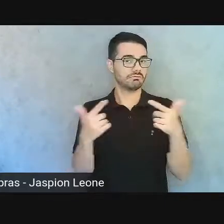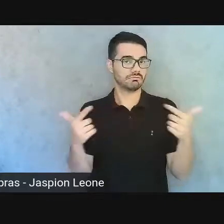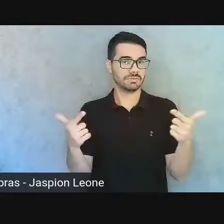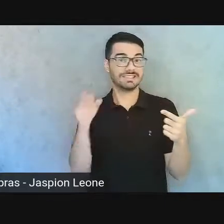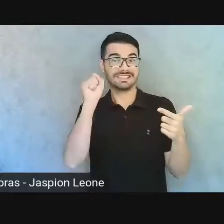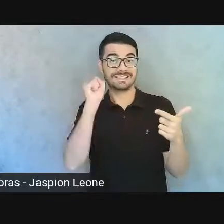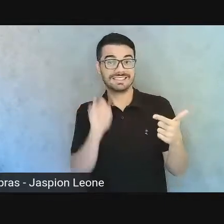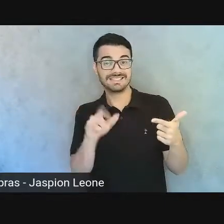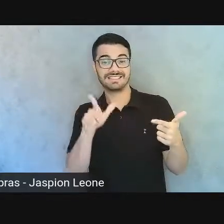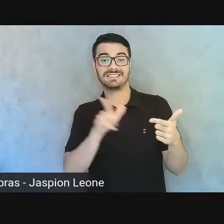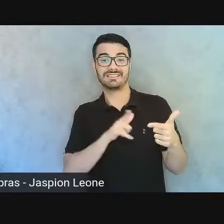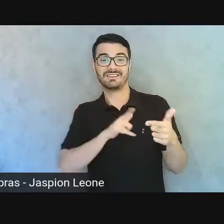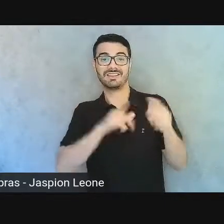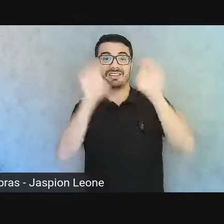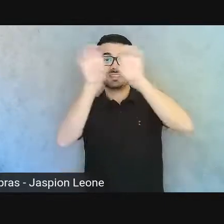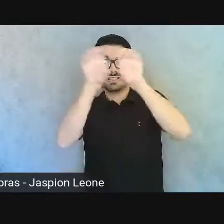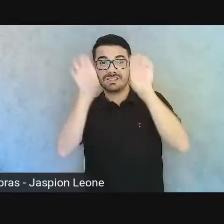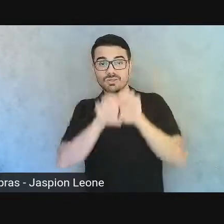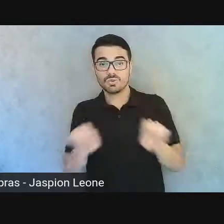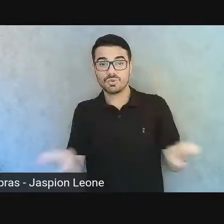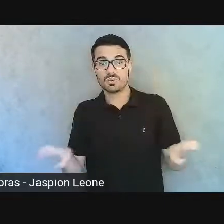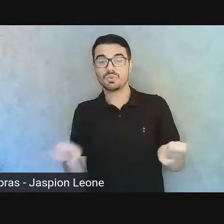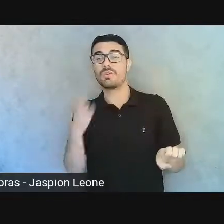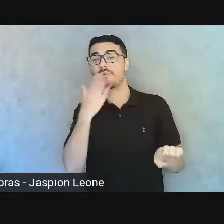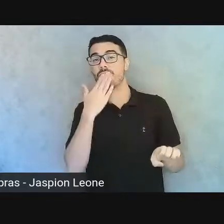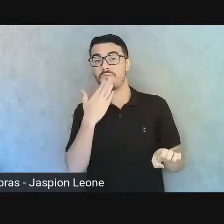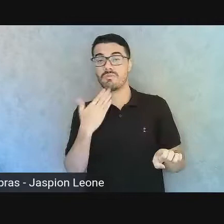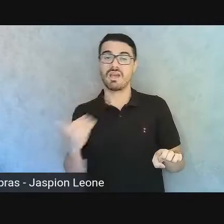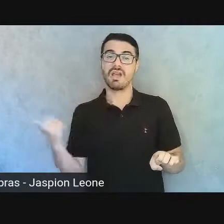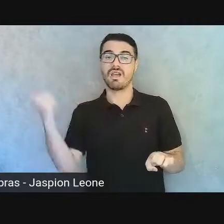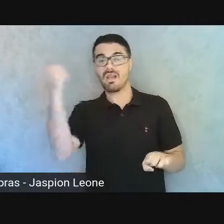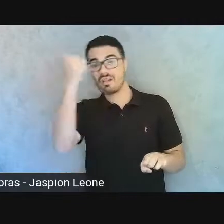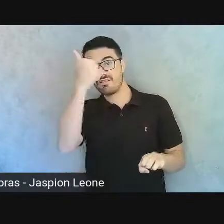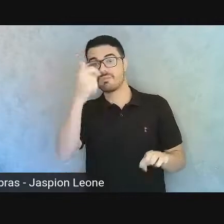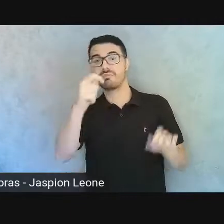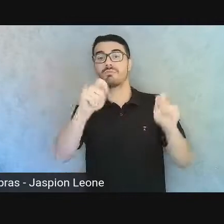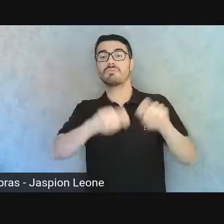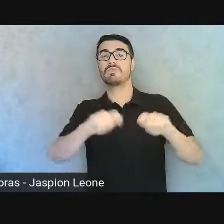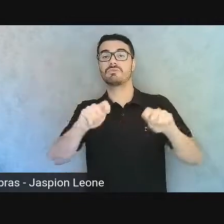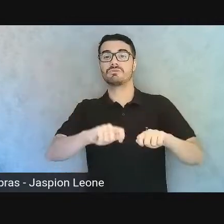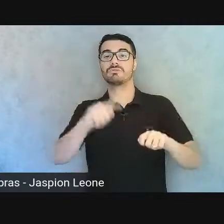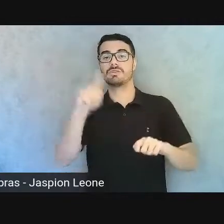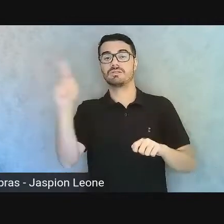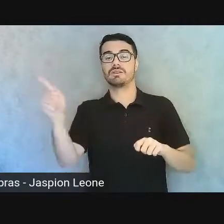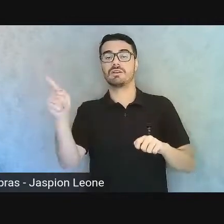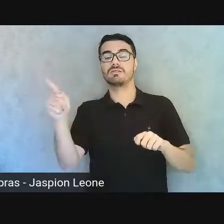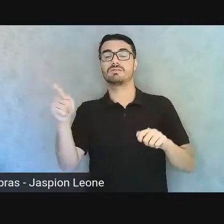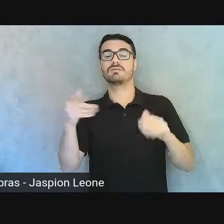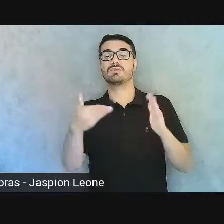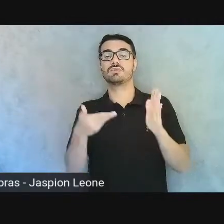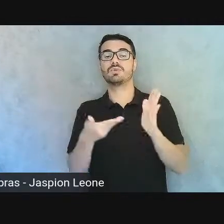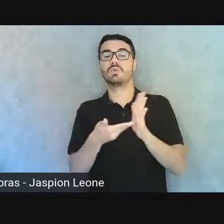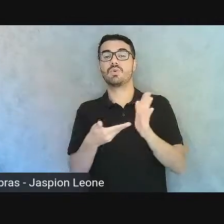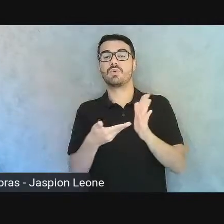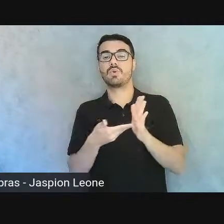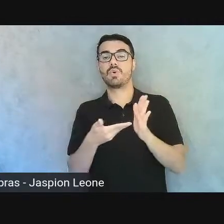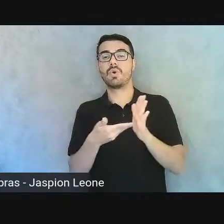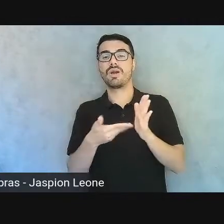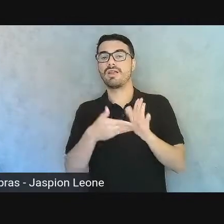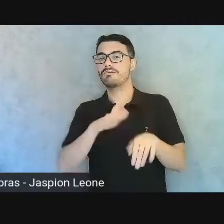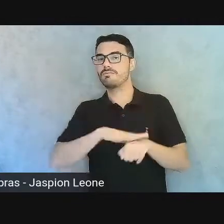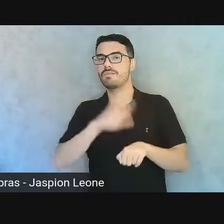uma estrutura institucional dessa natureza, as chances de que o Congresso fosse mais